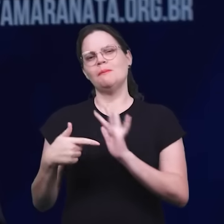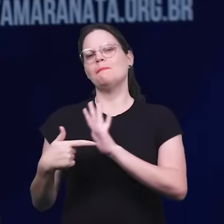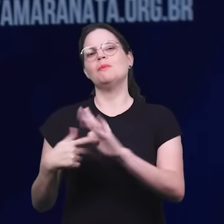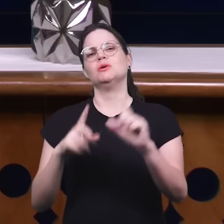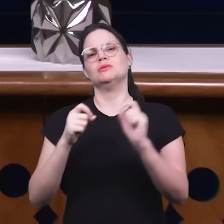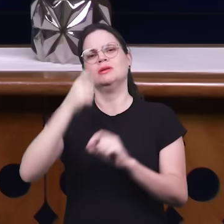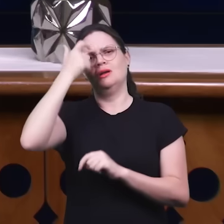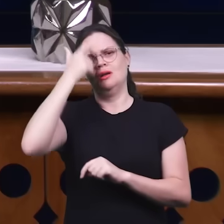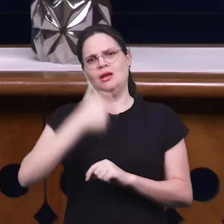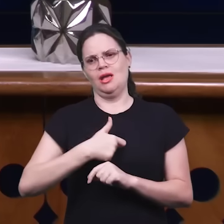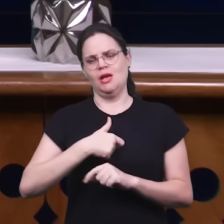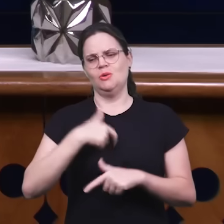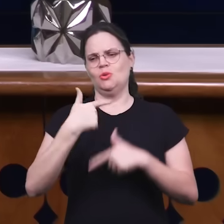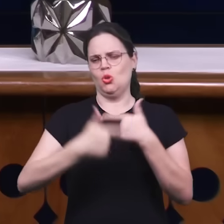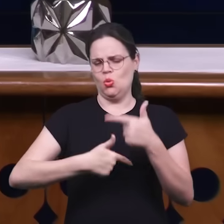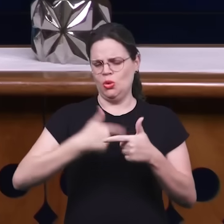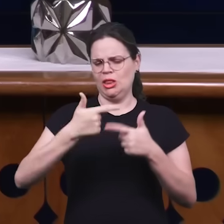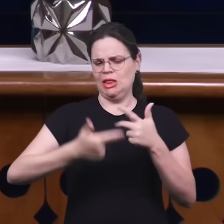bom combate,